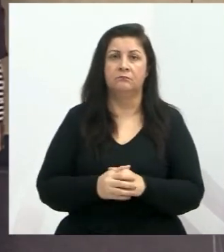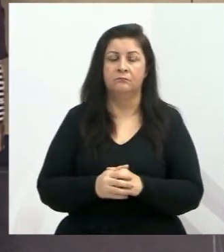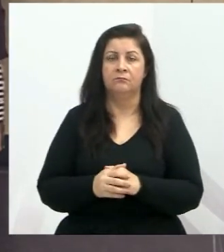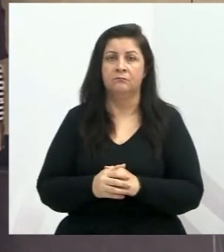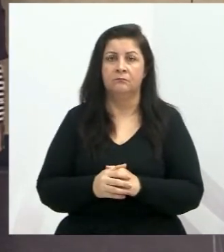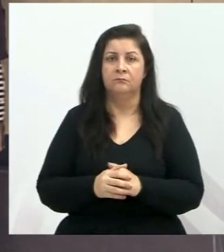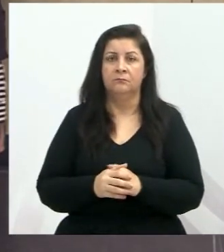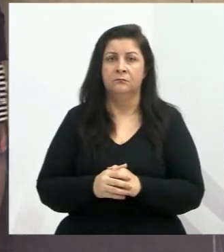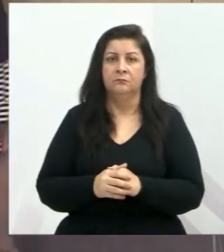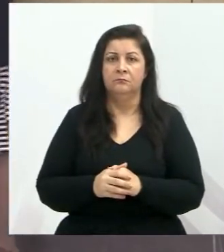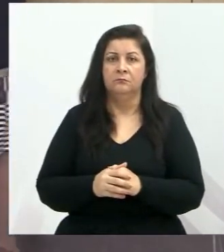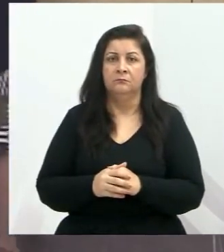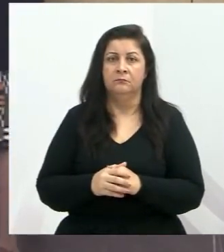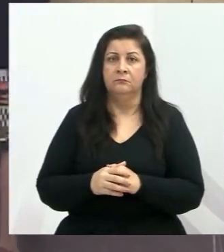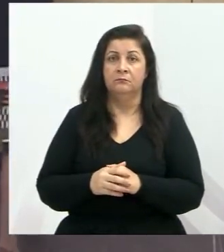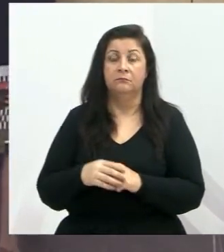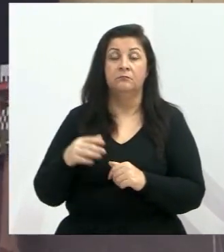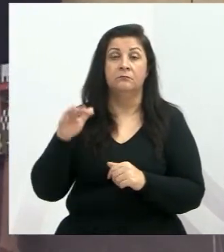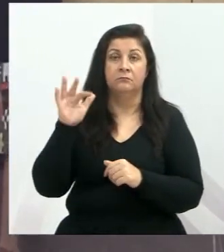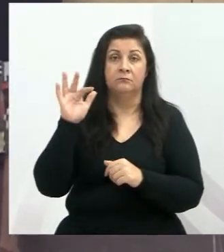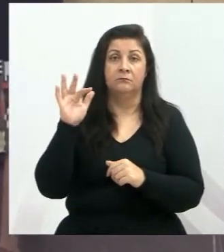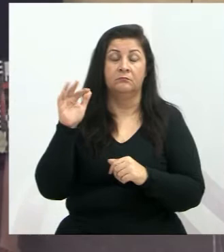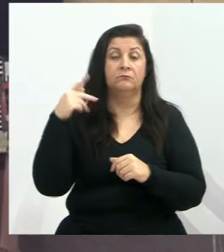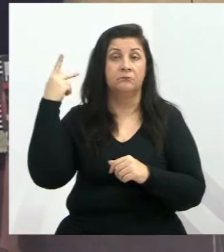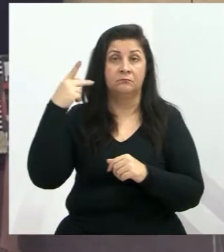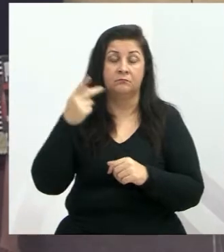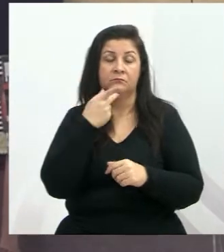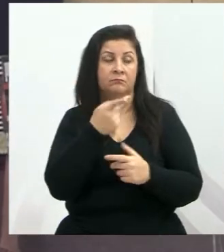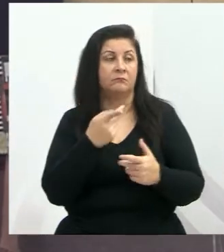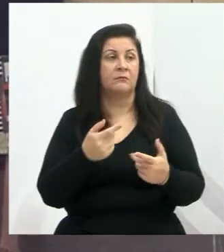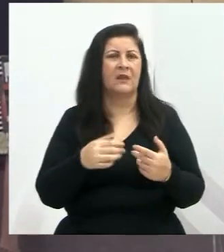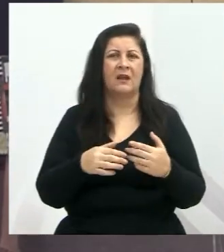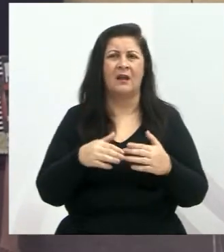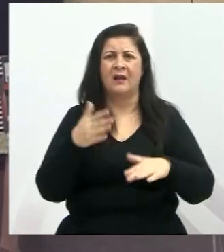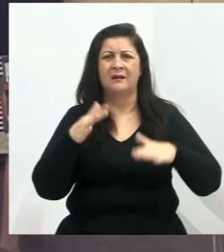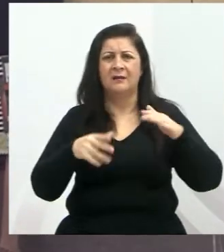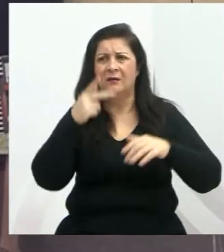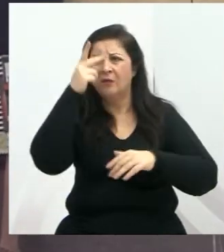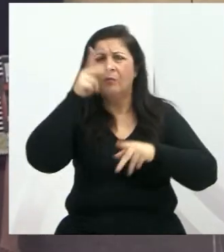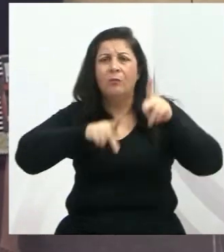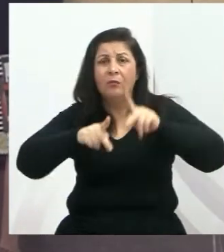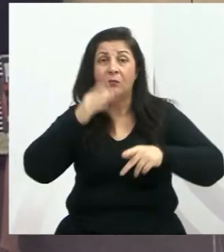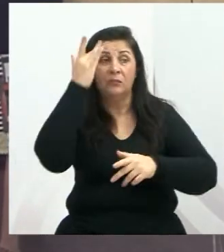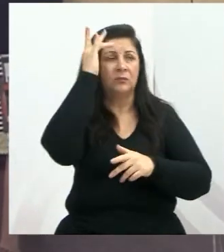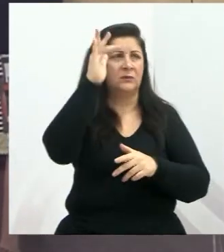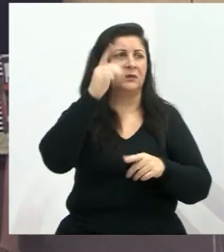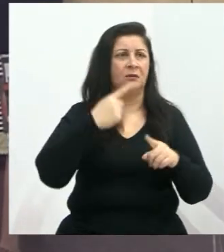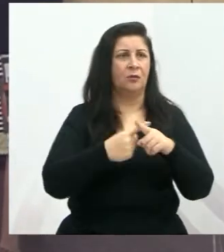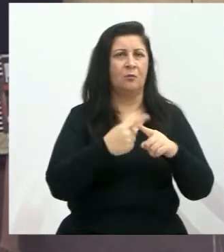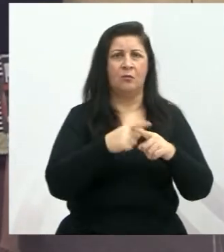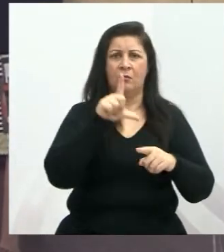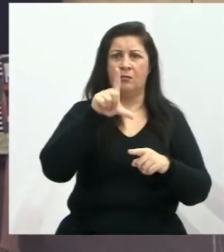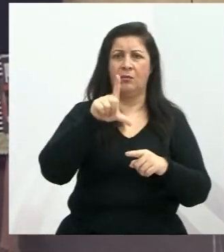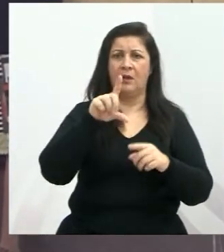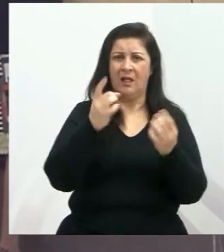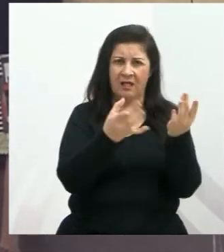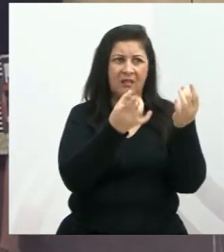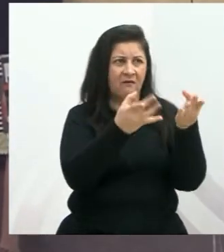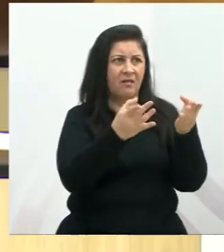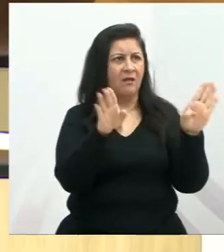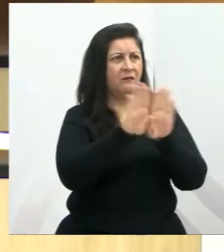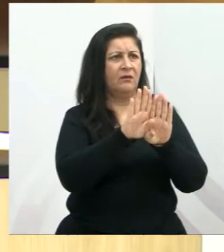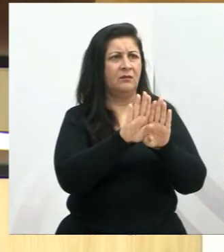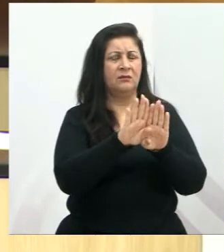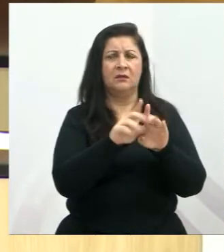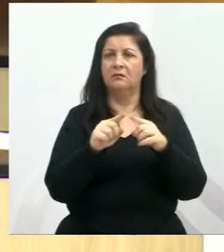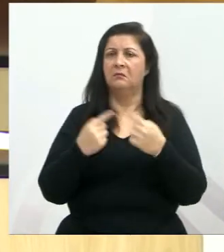né, porque muitas vezes a gente é indagado na rua e as pessoas não entendem o que acontece. O comércio não pode abrir por aglomeração,